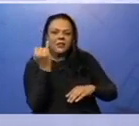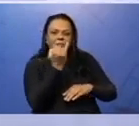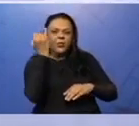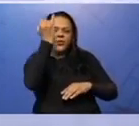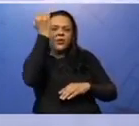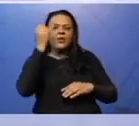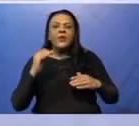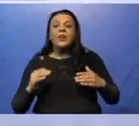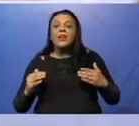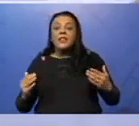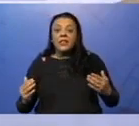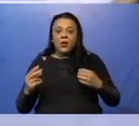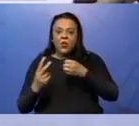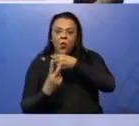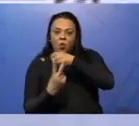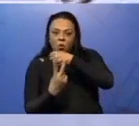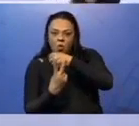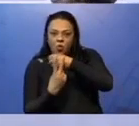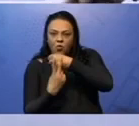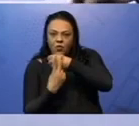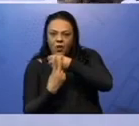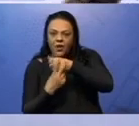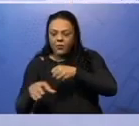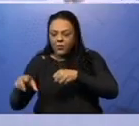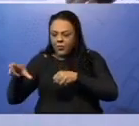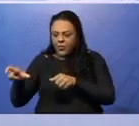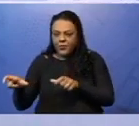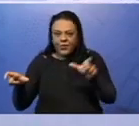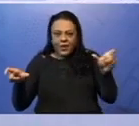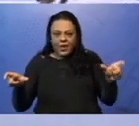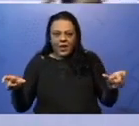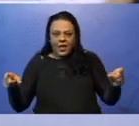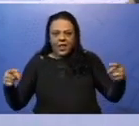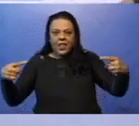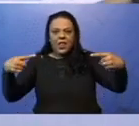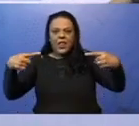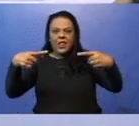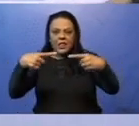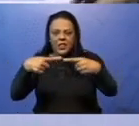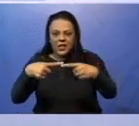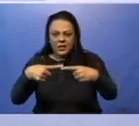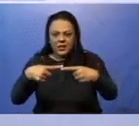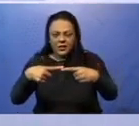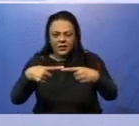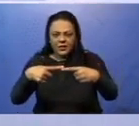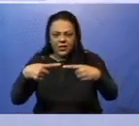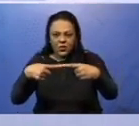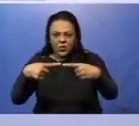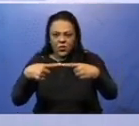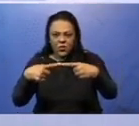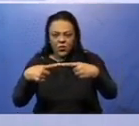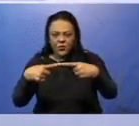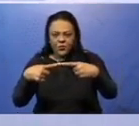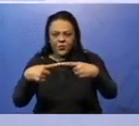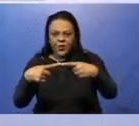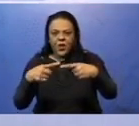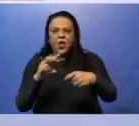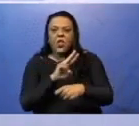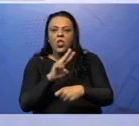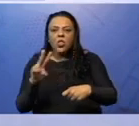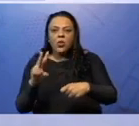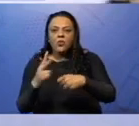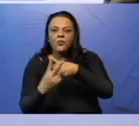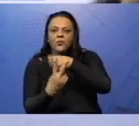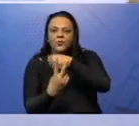Ele liga, tá? A sua característica do sujeito até ele. Ele leva, então, isso que nós vamos chamar, daqui a pouco a gente vai ver que